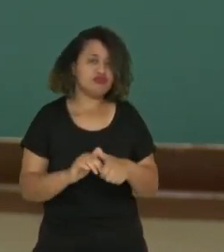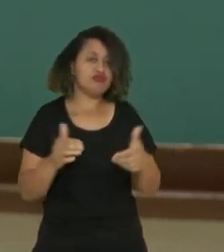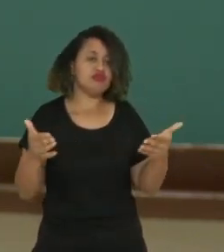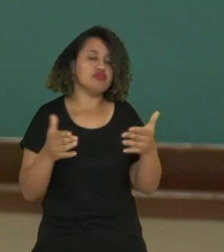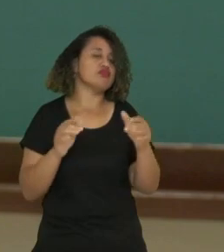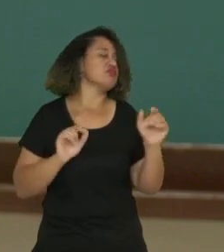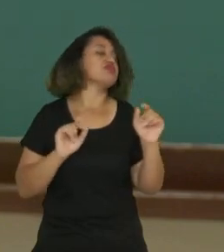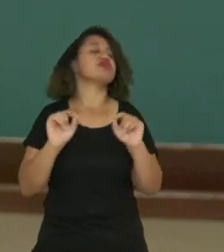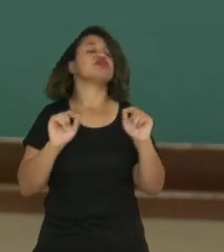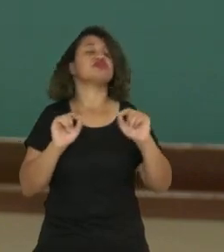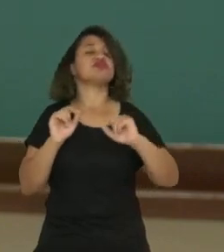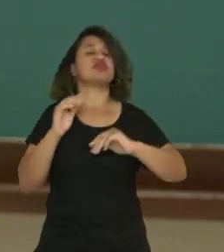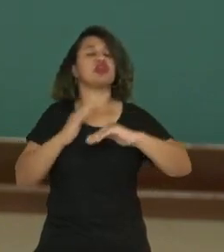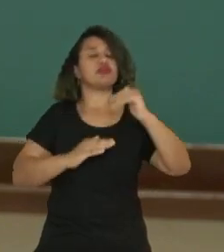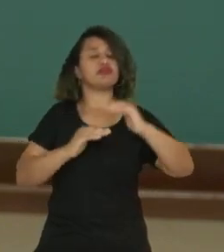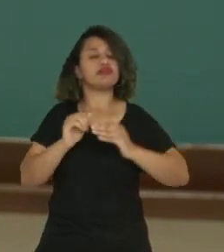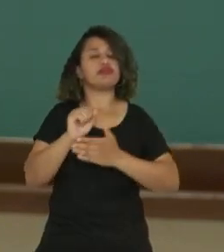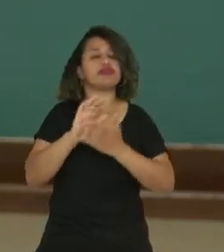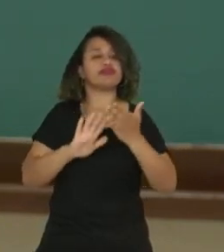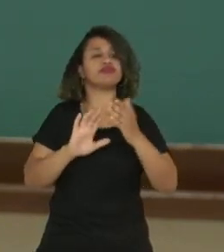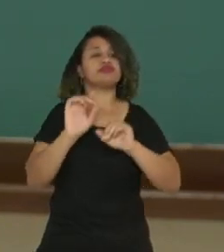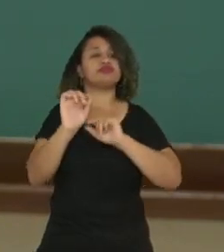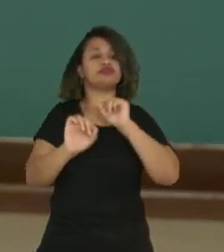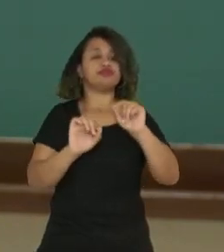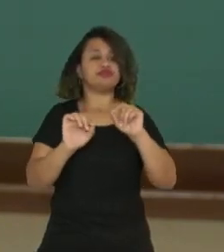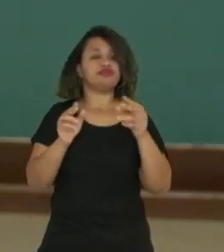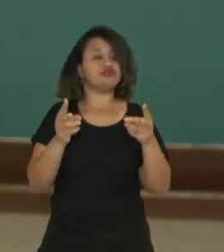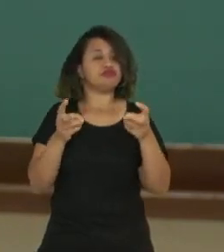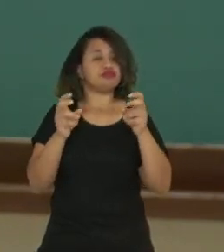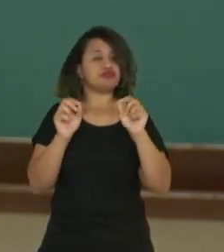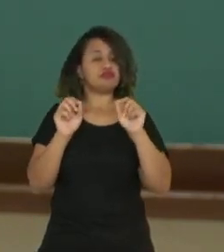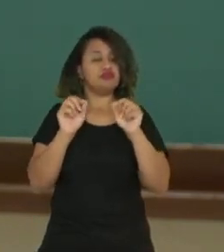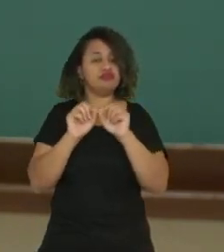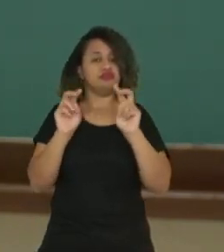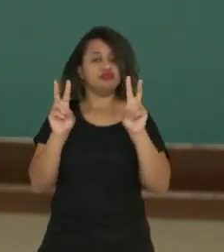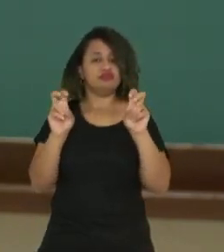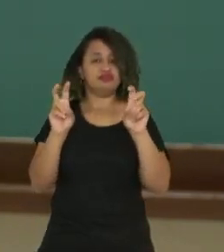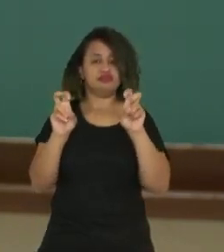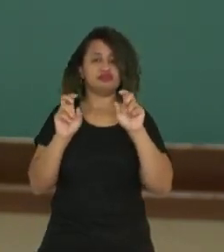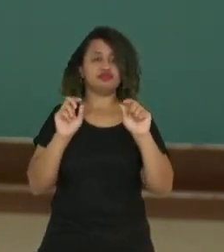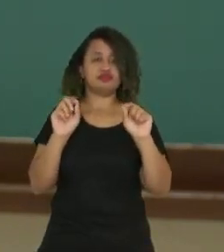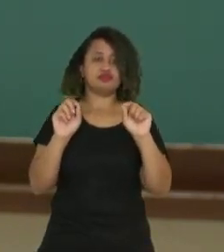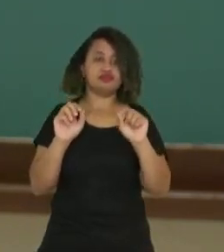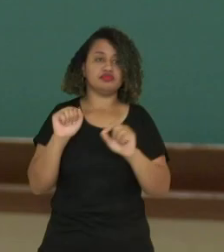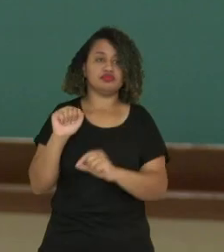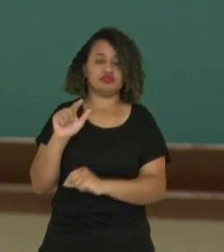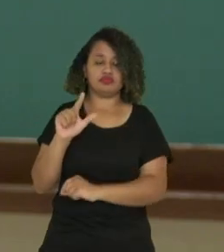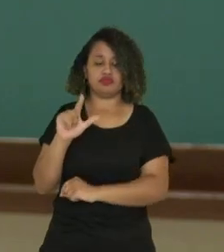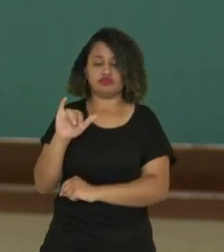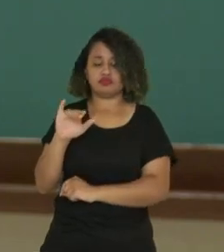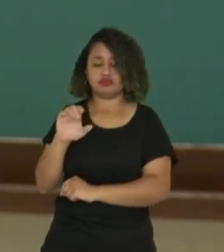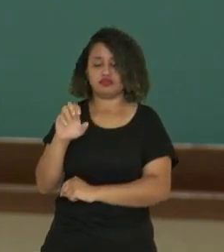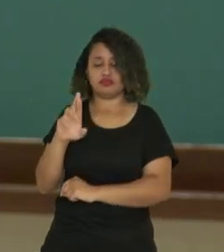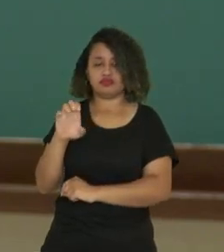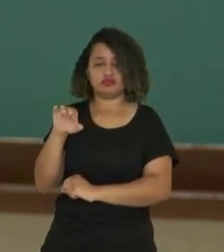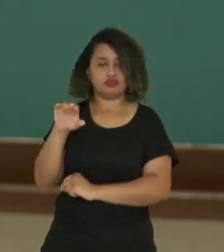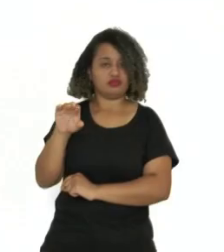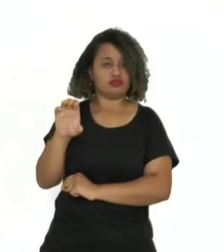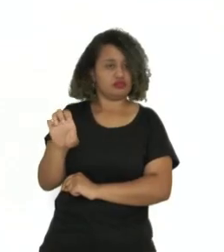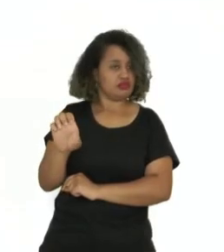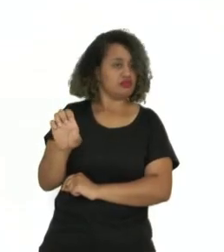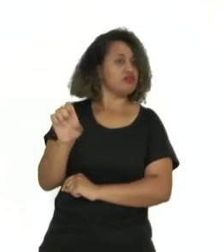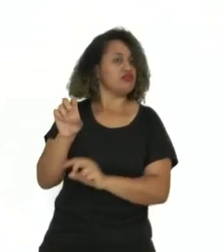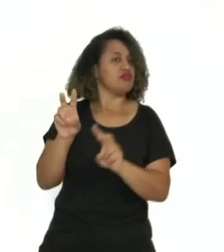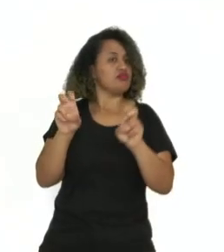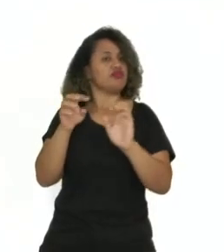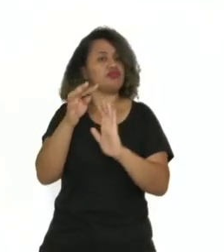com isso ao Mão na Massa. No Mão na Massa, olha só, eu tenho o título aqui, Alicerce. O título